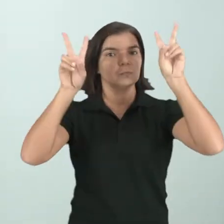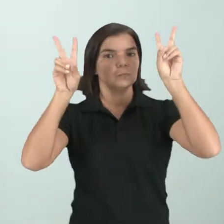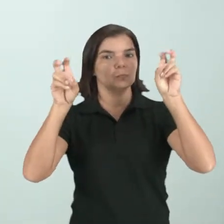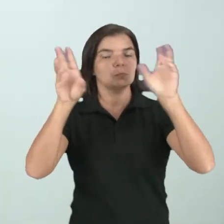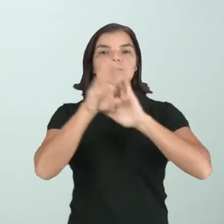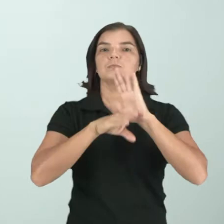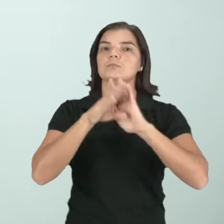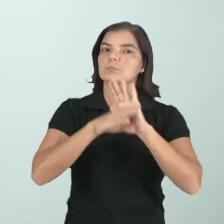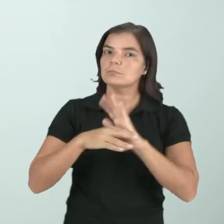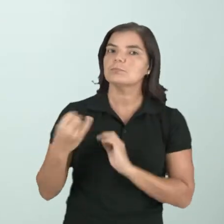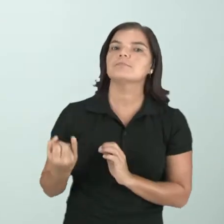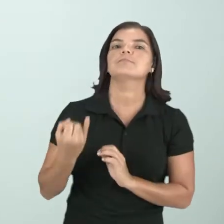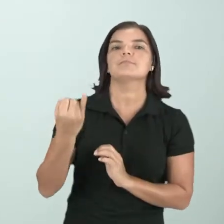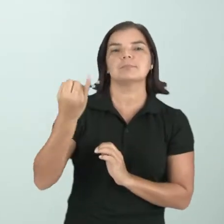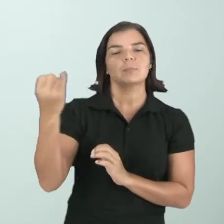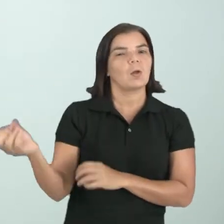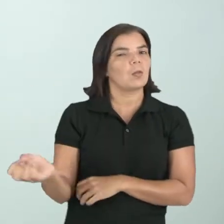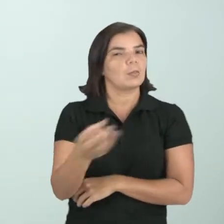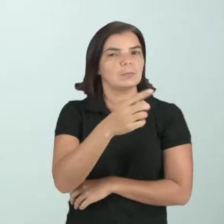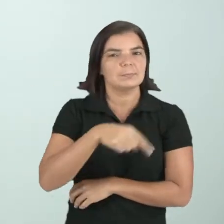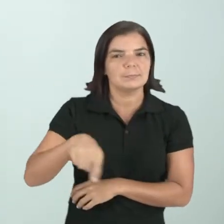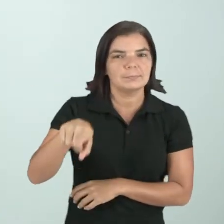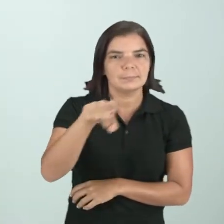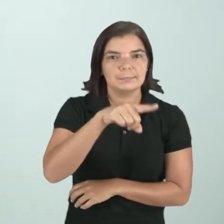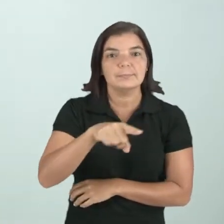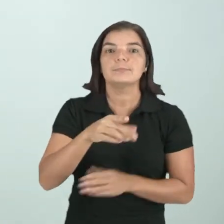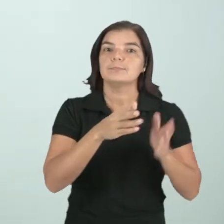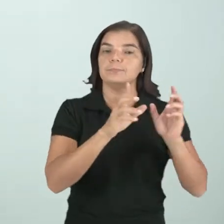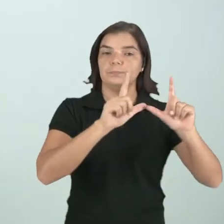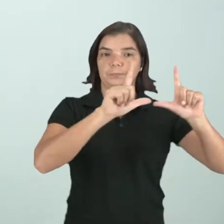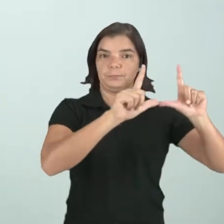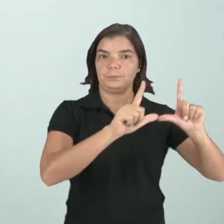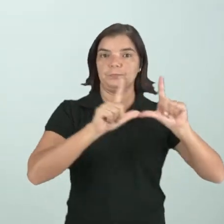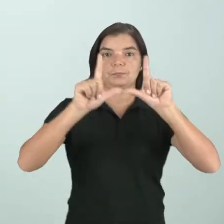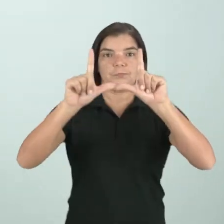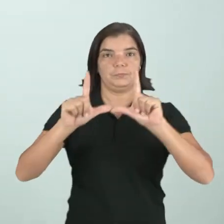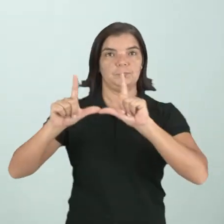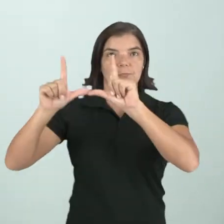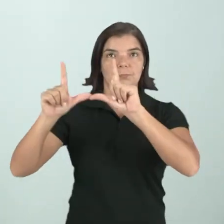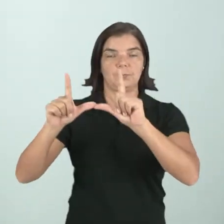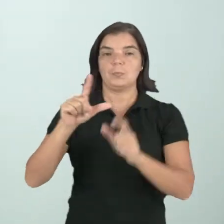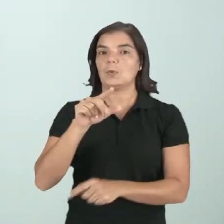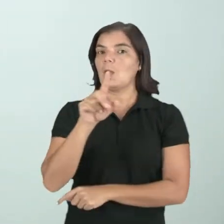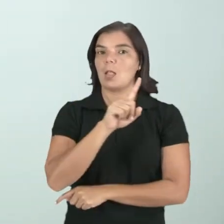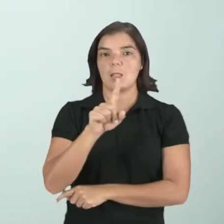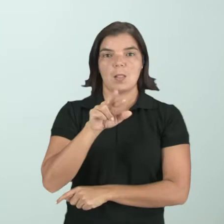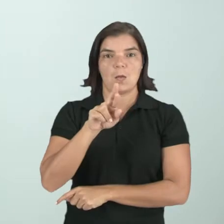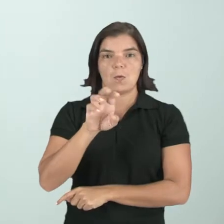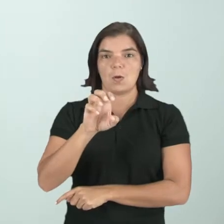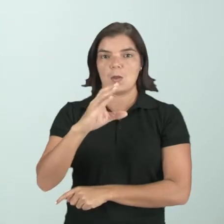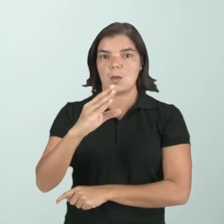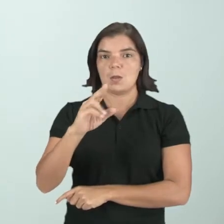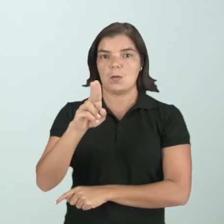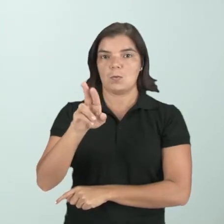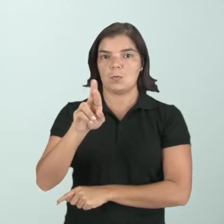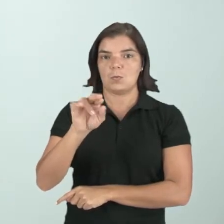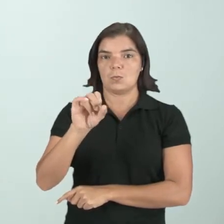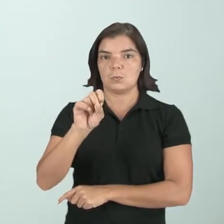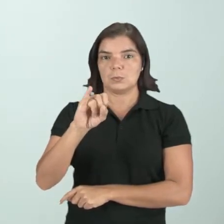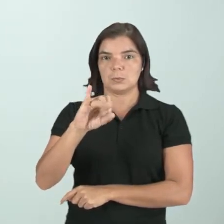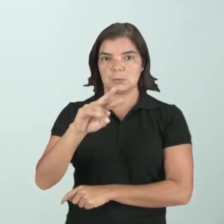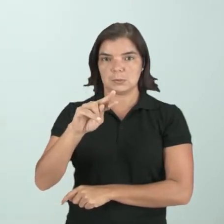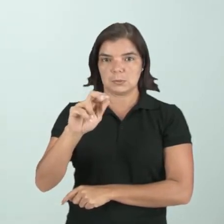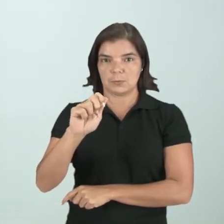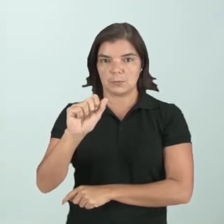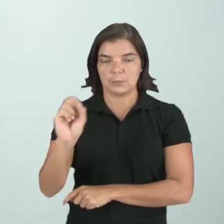bastante interessante, um conteúdo bem novo para você, sequências não recursivas e recursivas. Meu nome é Luan, sou professor de matemática da Rede